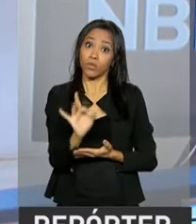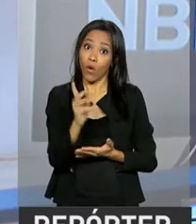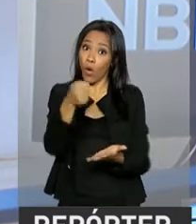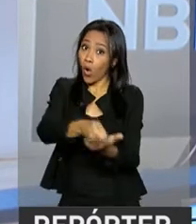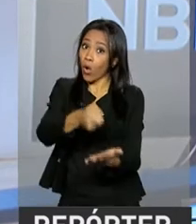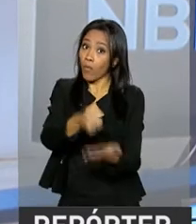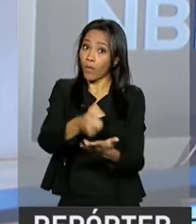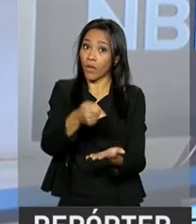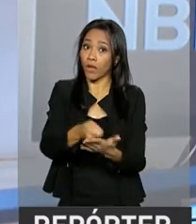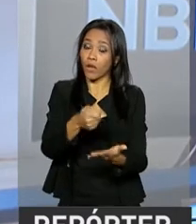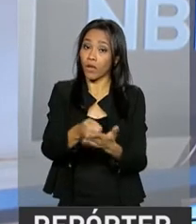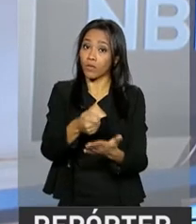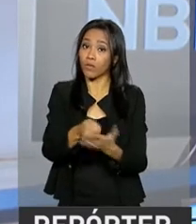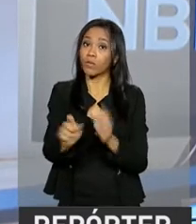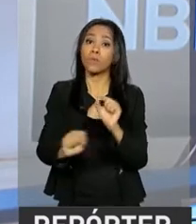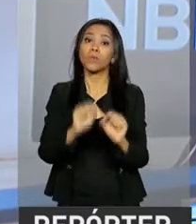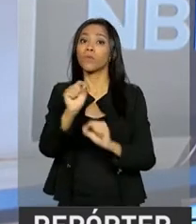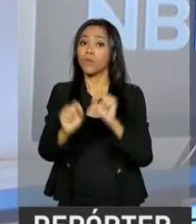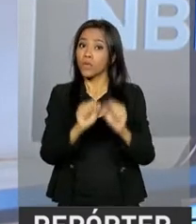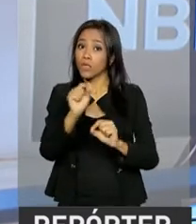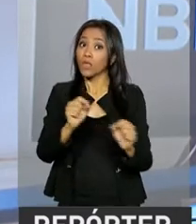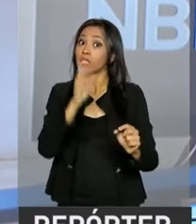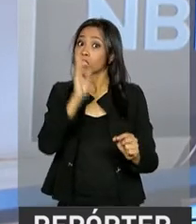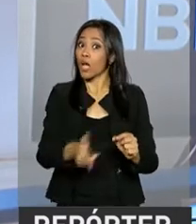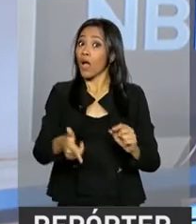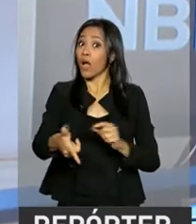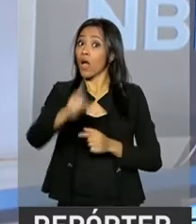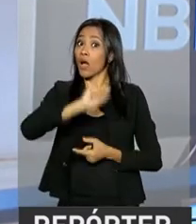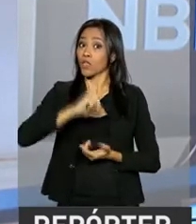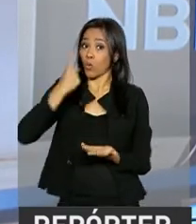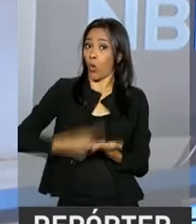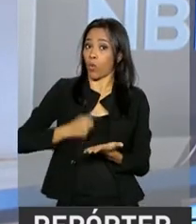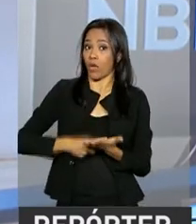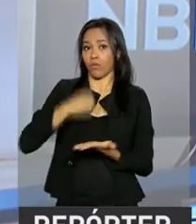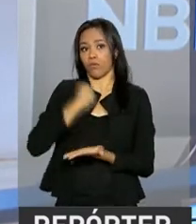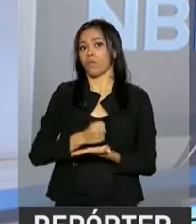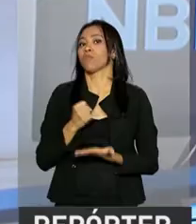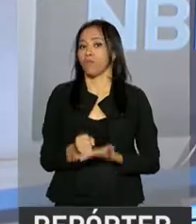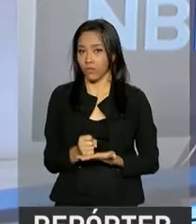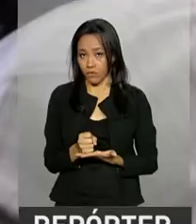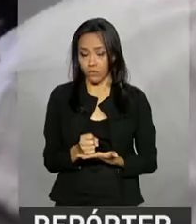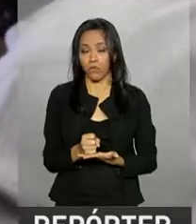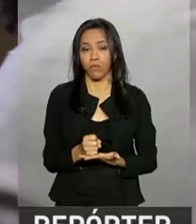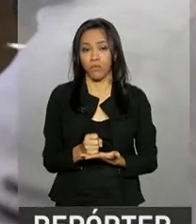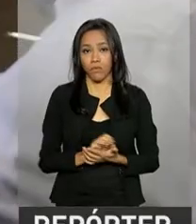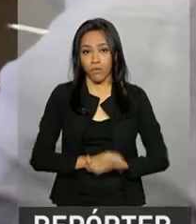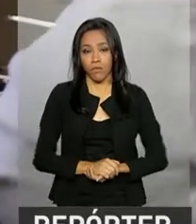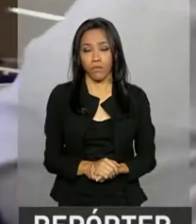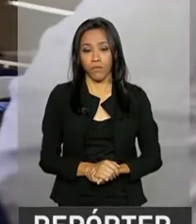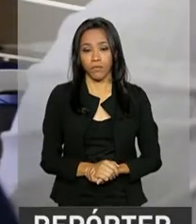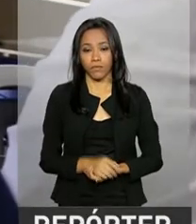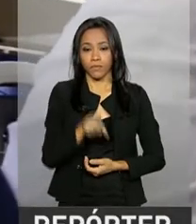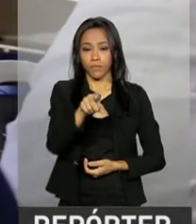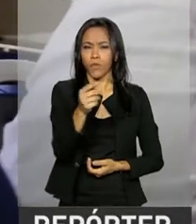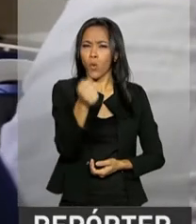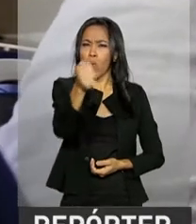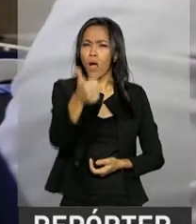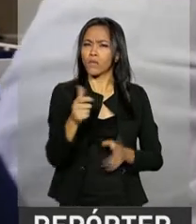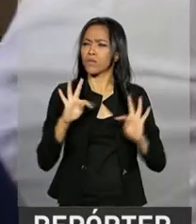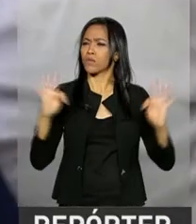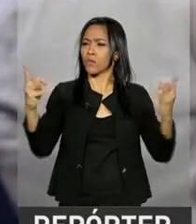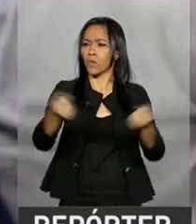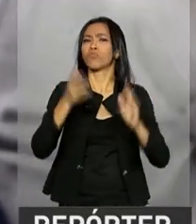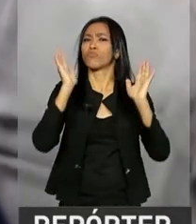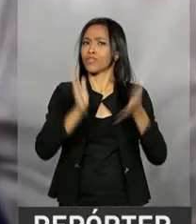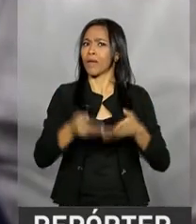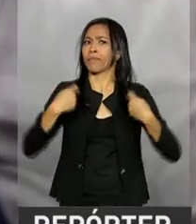cobrados de acordo com o que foi acertado no contrato quase todo mundo já precisou